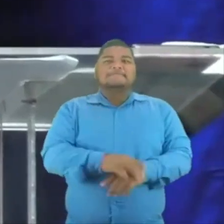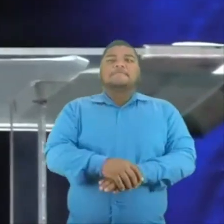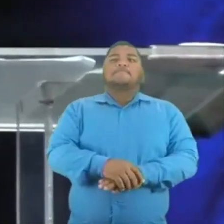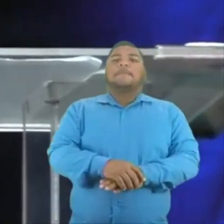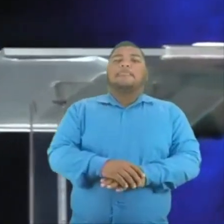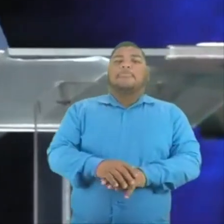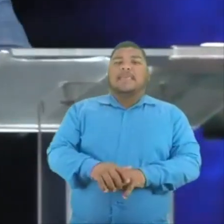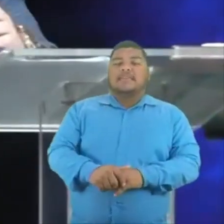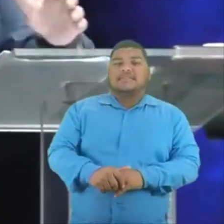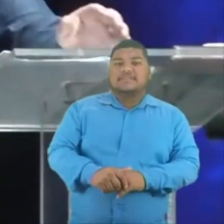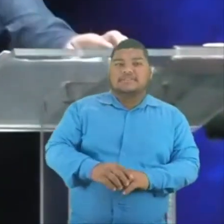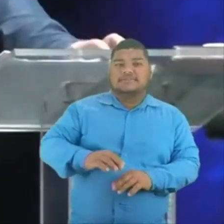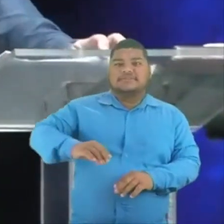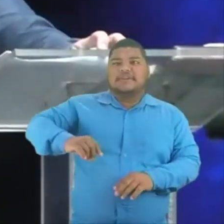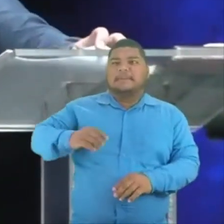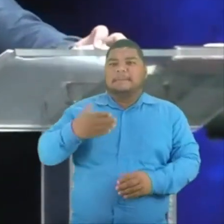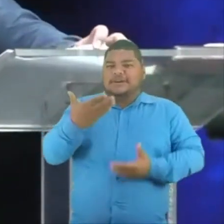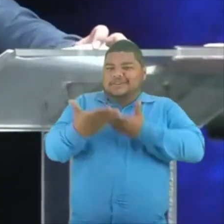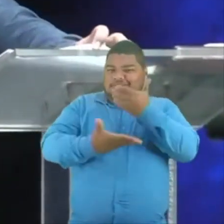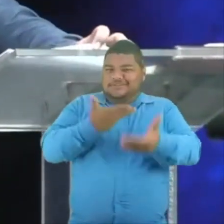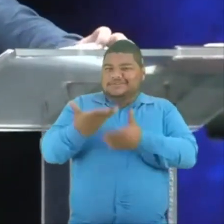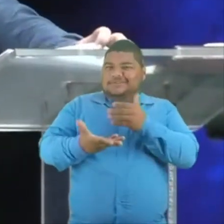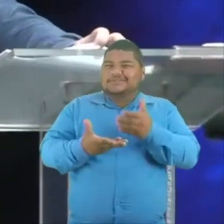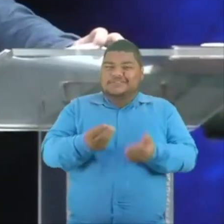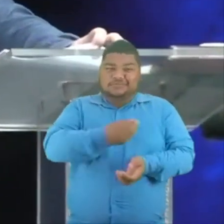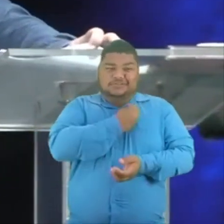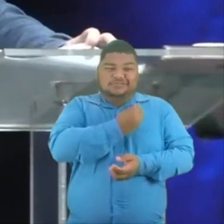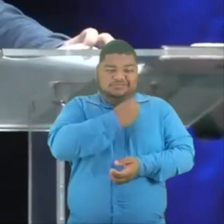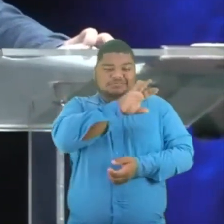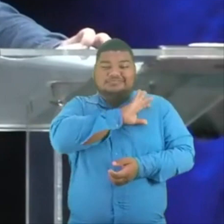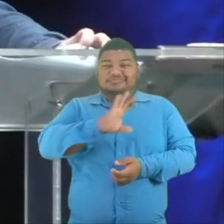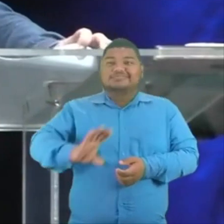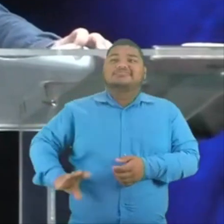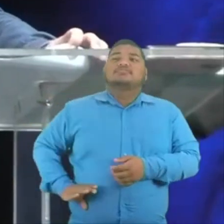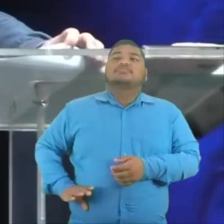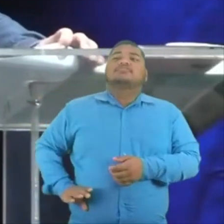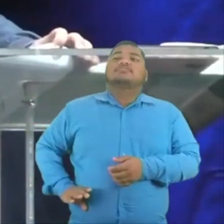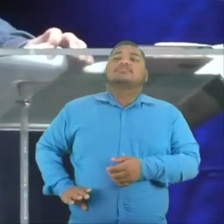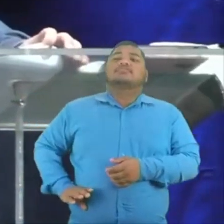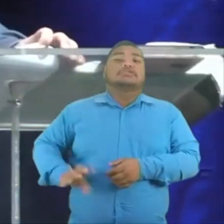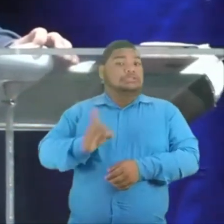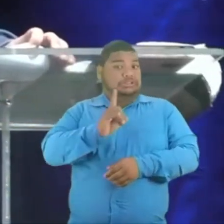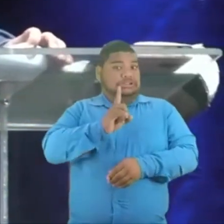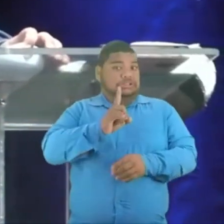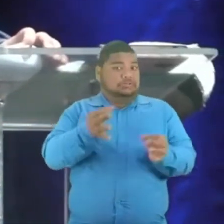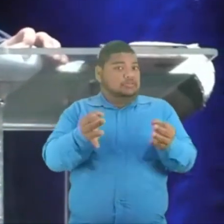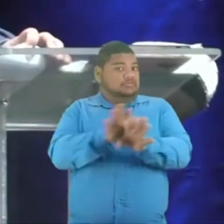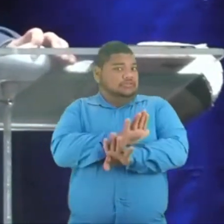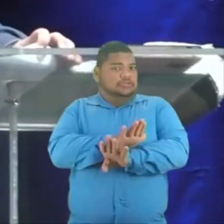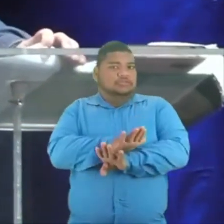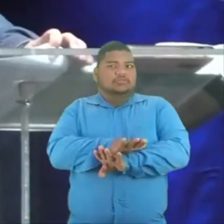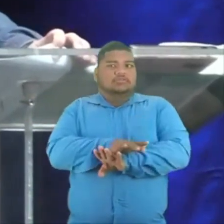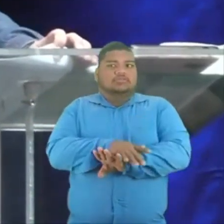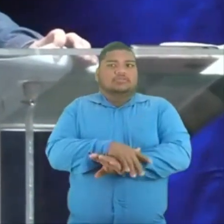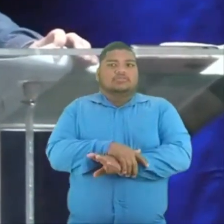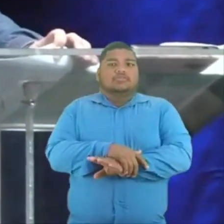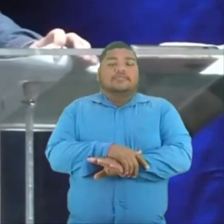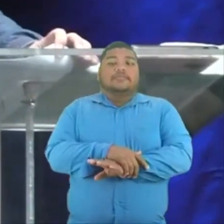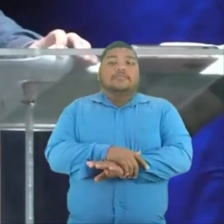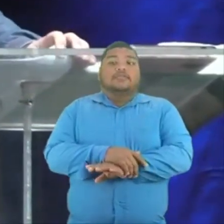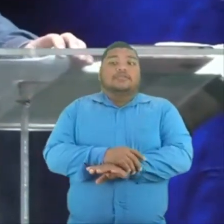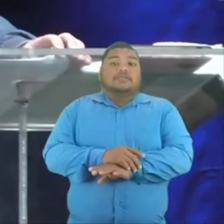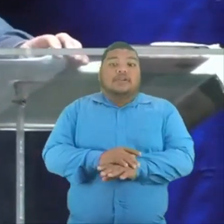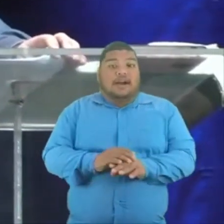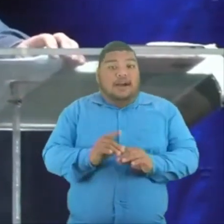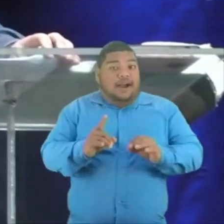devem fazer parte da vida do cristão, porém ainda não é o fim. Porém, a vida não é